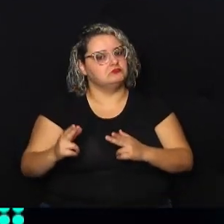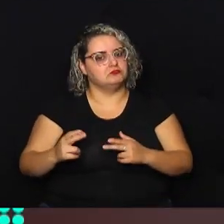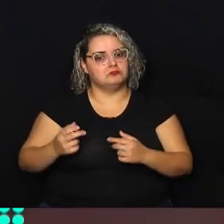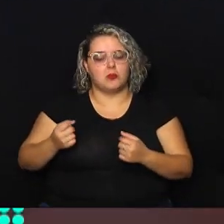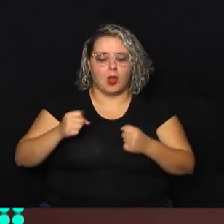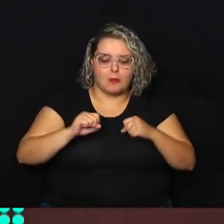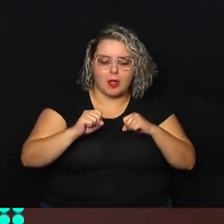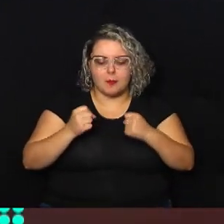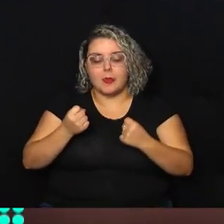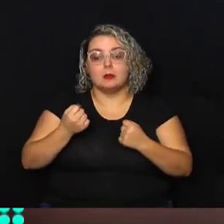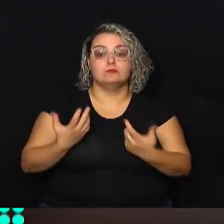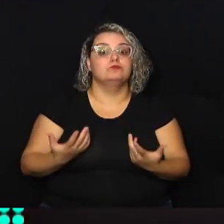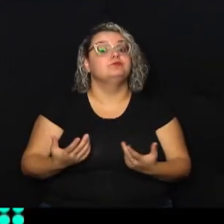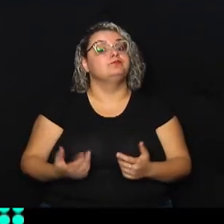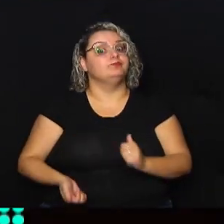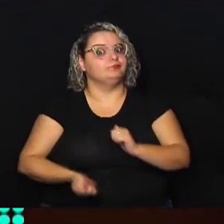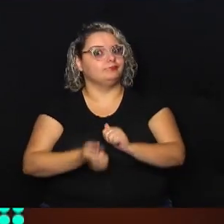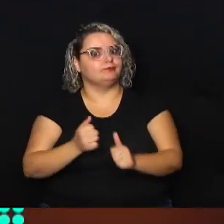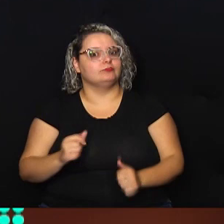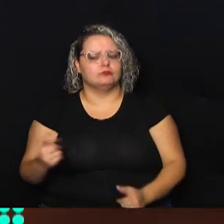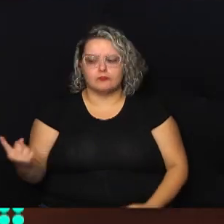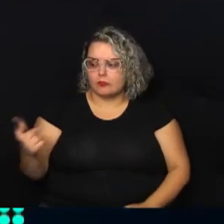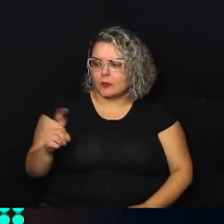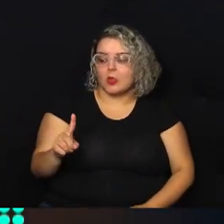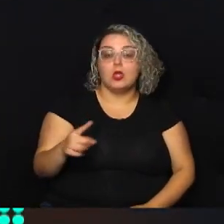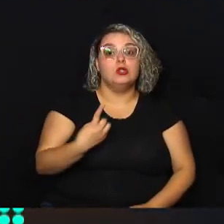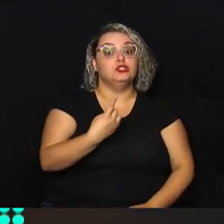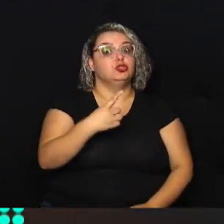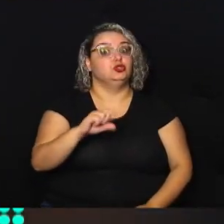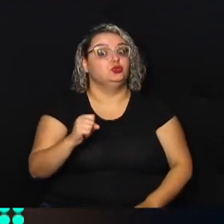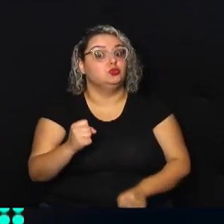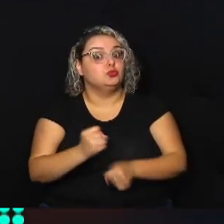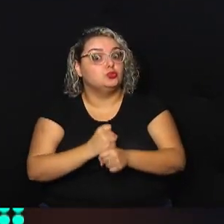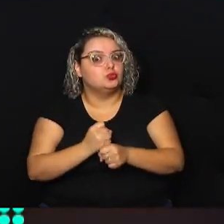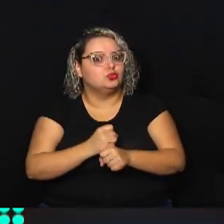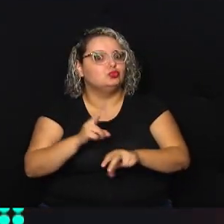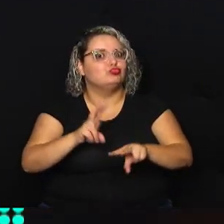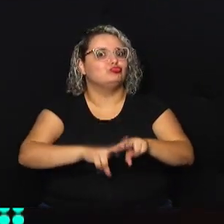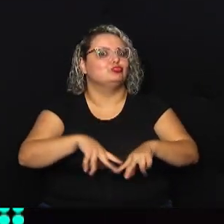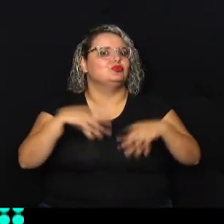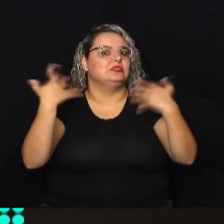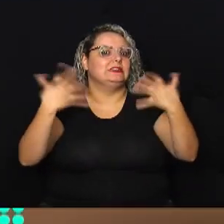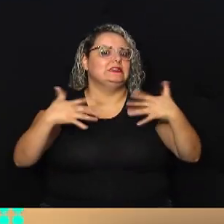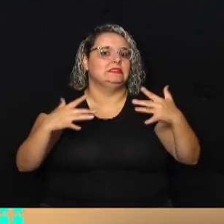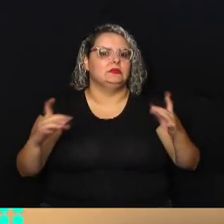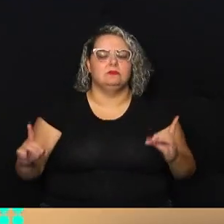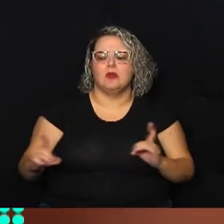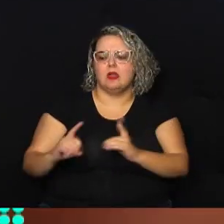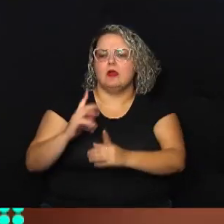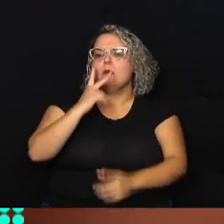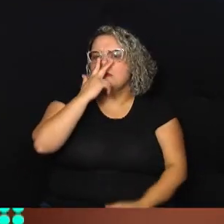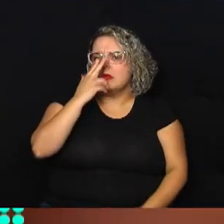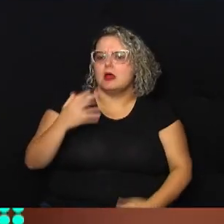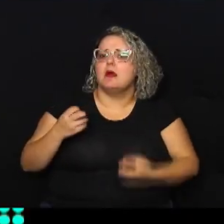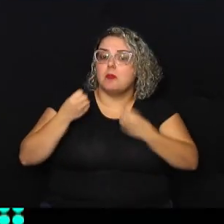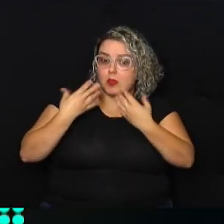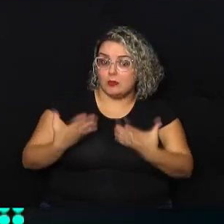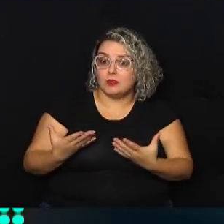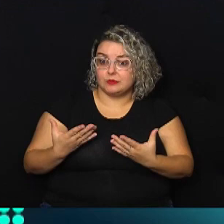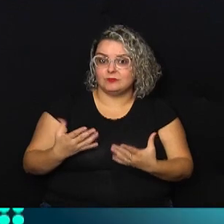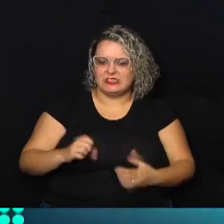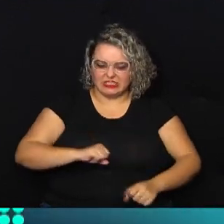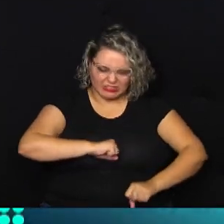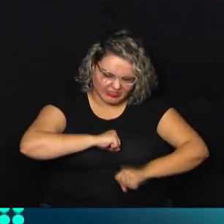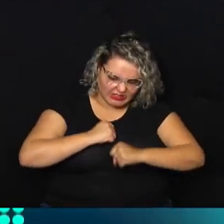esporte, reaparece após cumprir 18 anos de prisão. No início, o reencontro parecia promissor, mas o ódio e